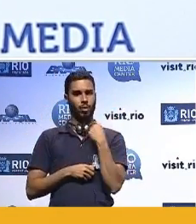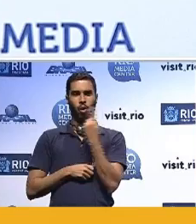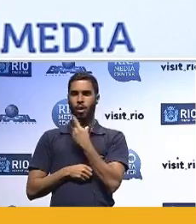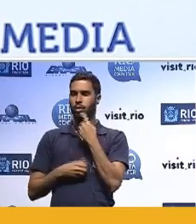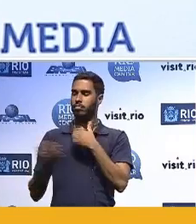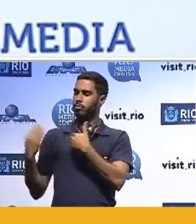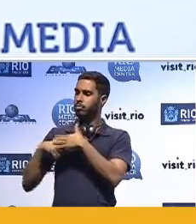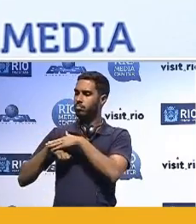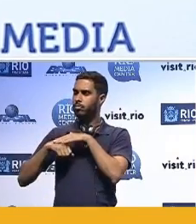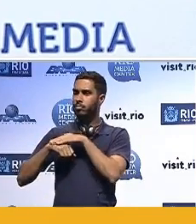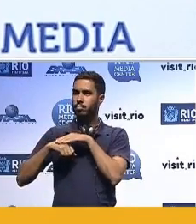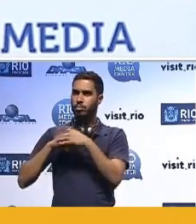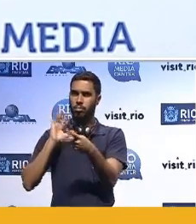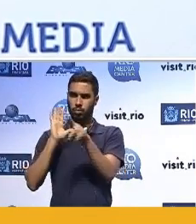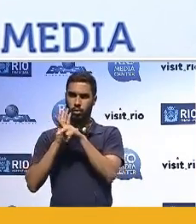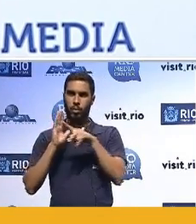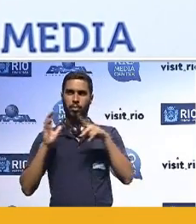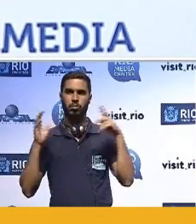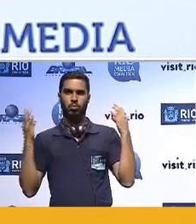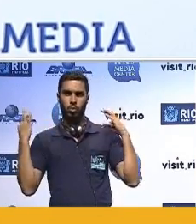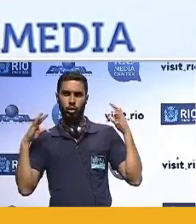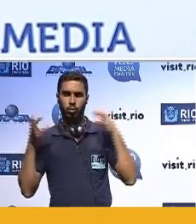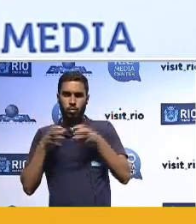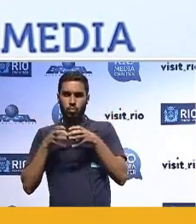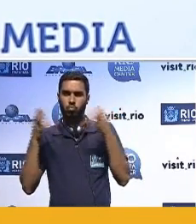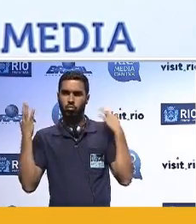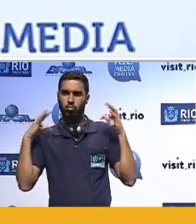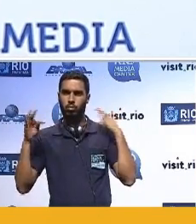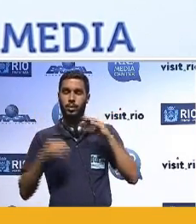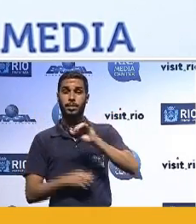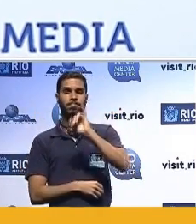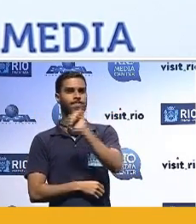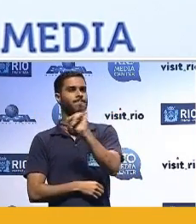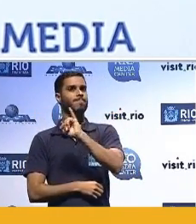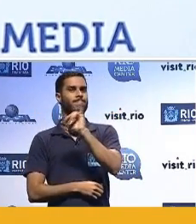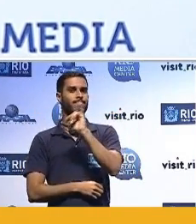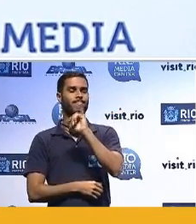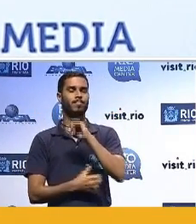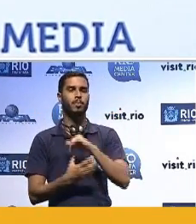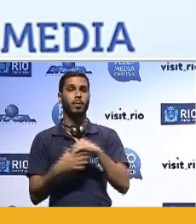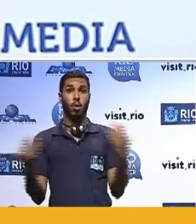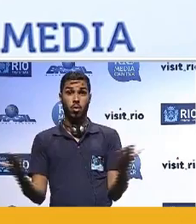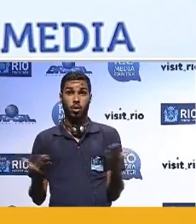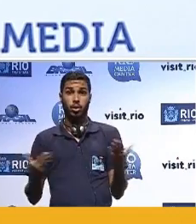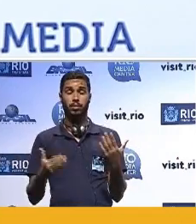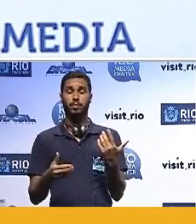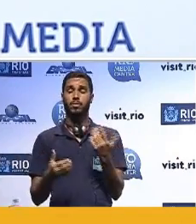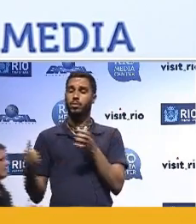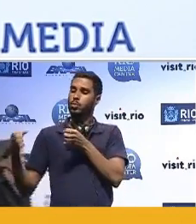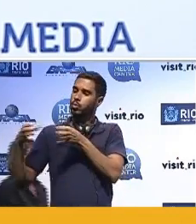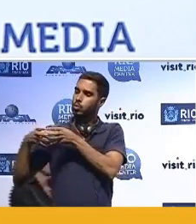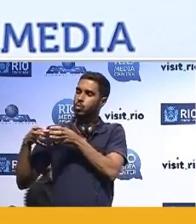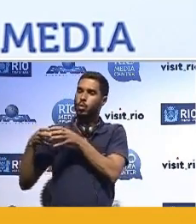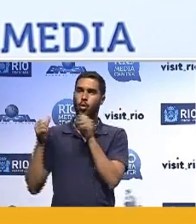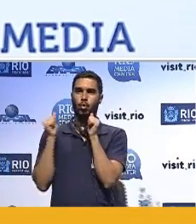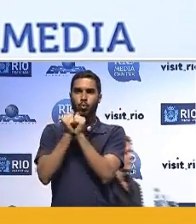diferente. É de fundamental importância. A gente trabalha hoje em